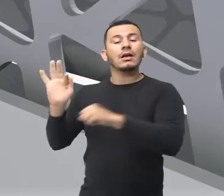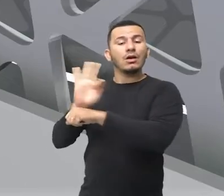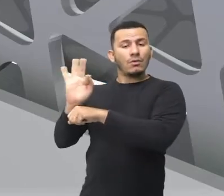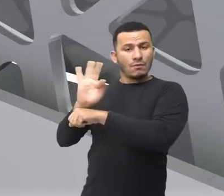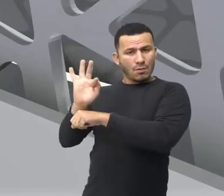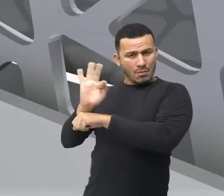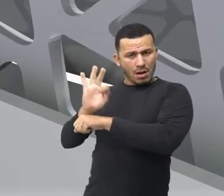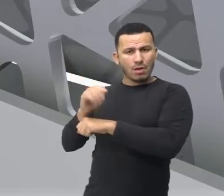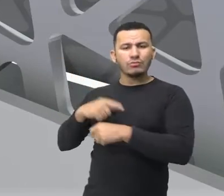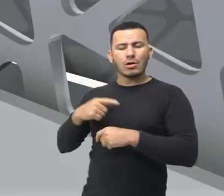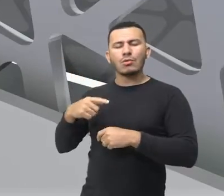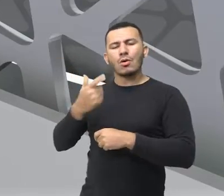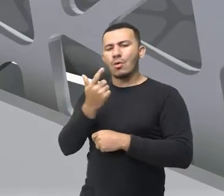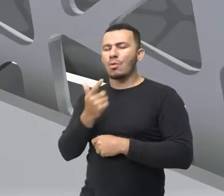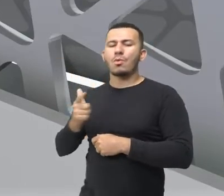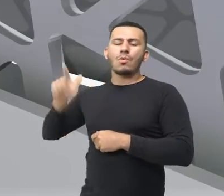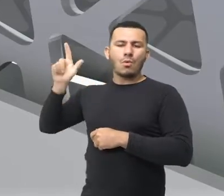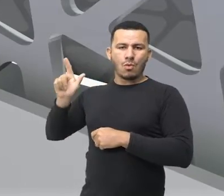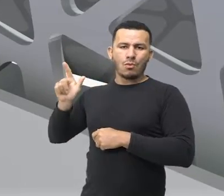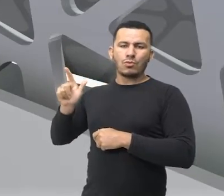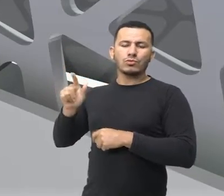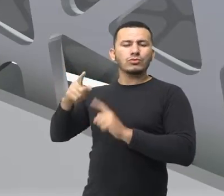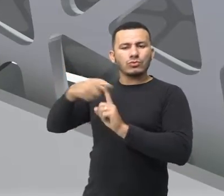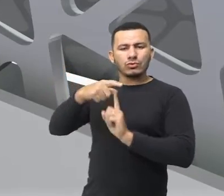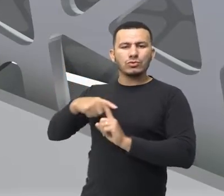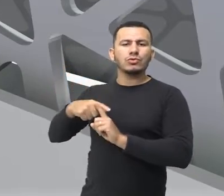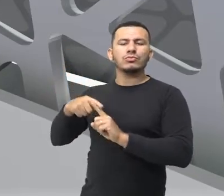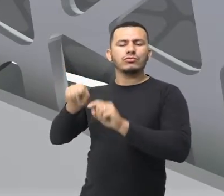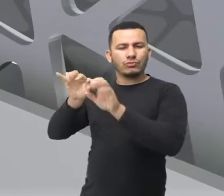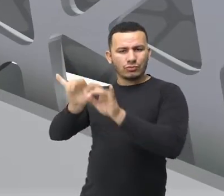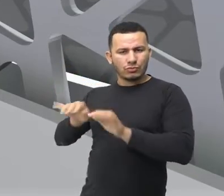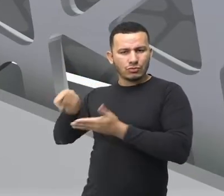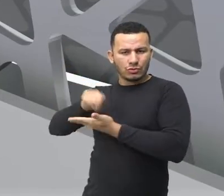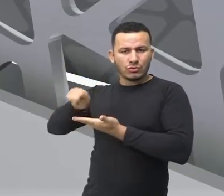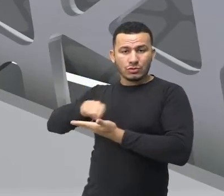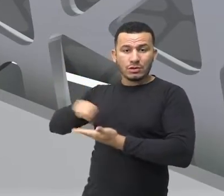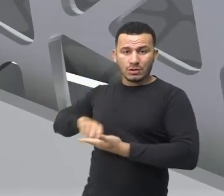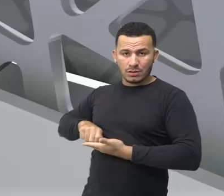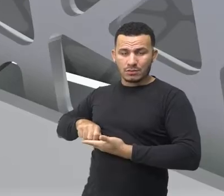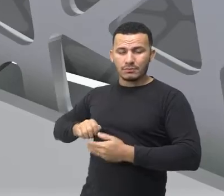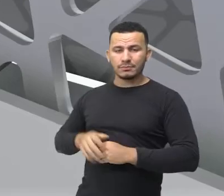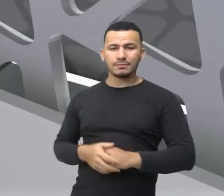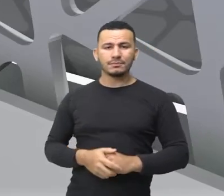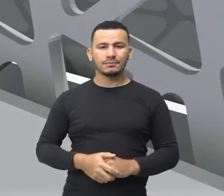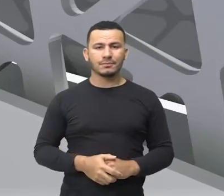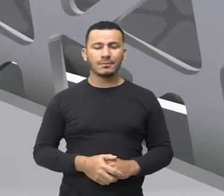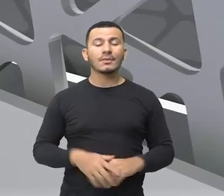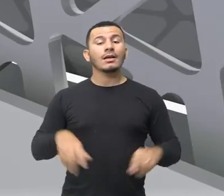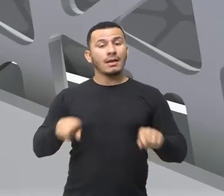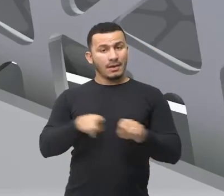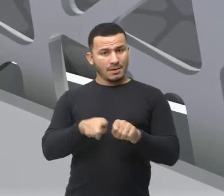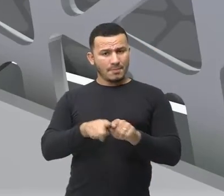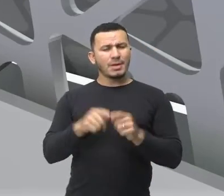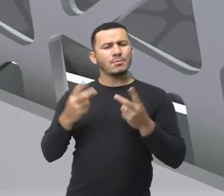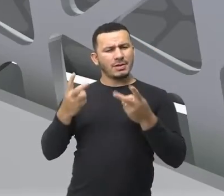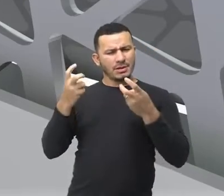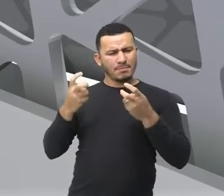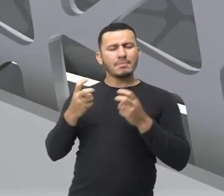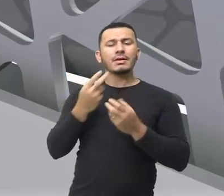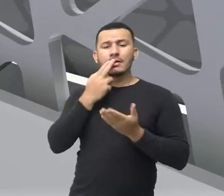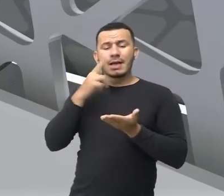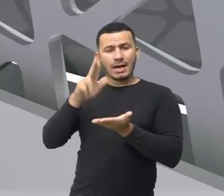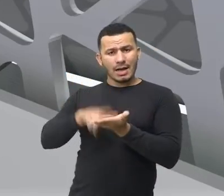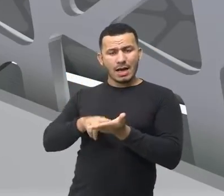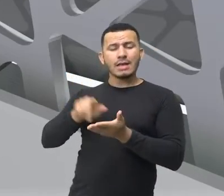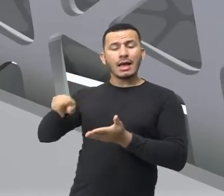formal, e aí já adota um outro tom, um outro discurso, tá bom? Há o fato também de que ela demonstra no seu texto que